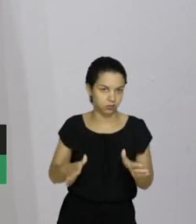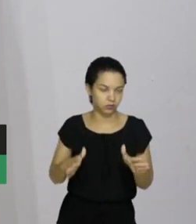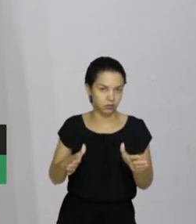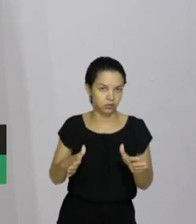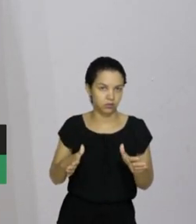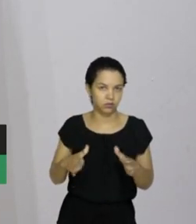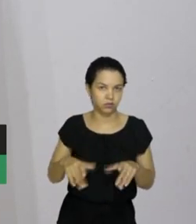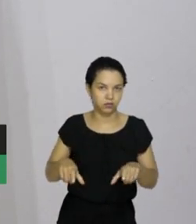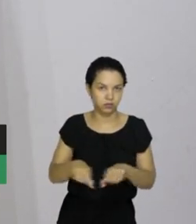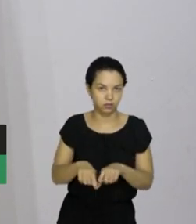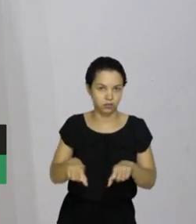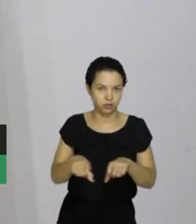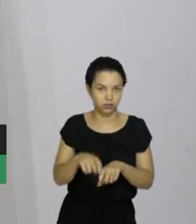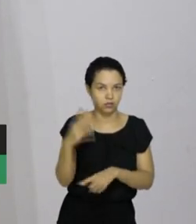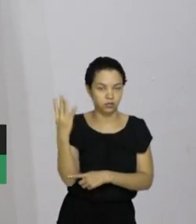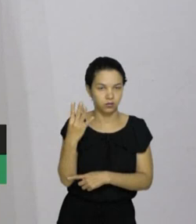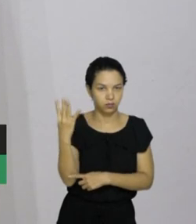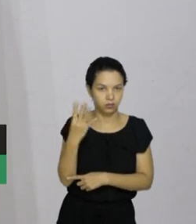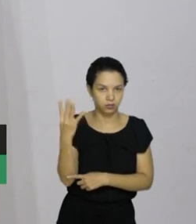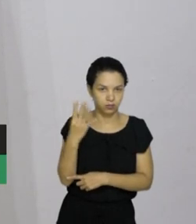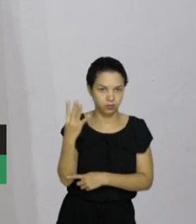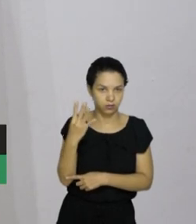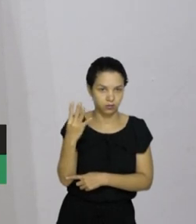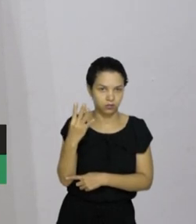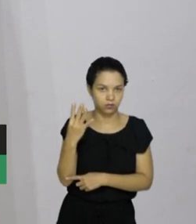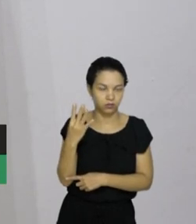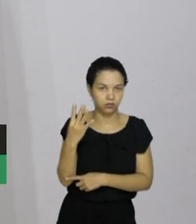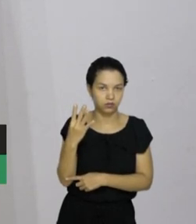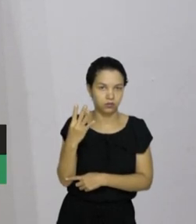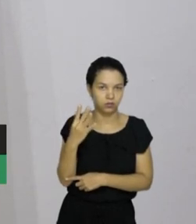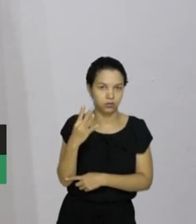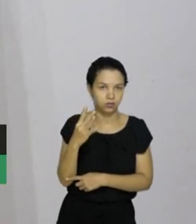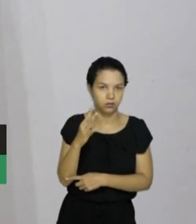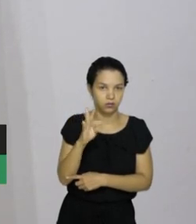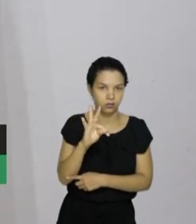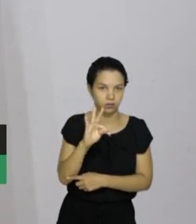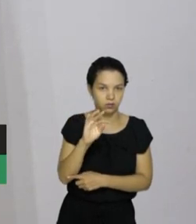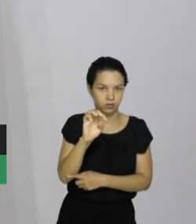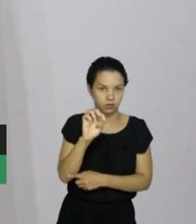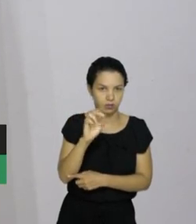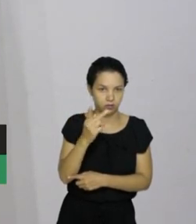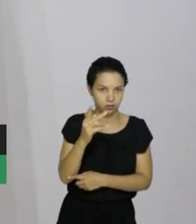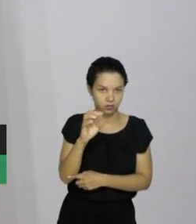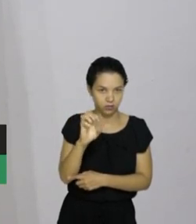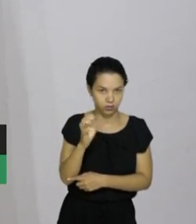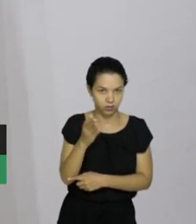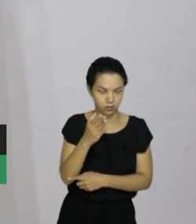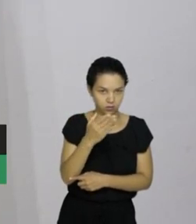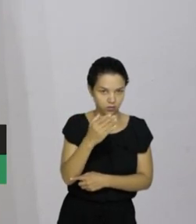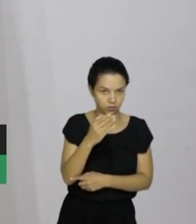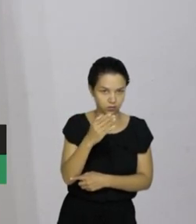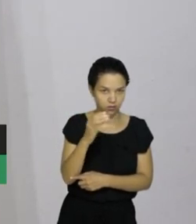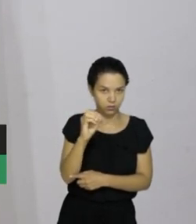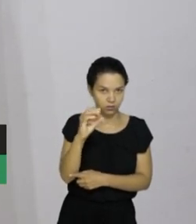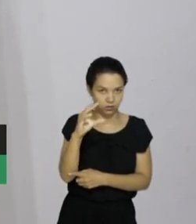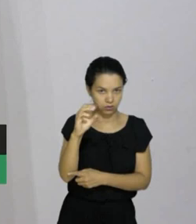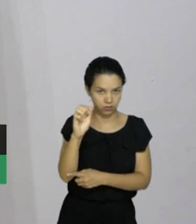quadra da quarta Edição tá de Ocean Race no município de Itajaí